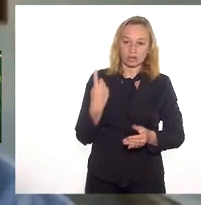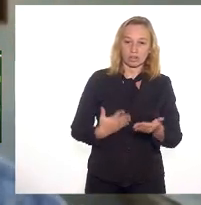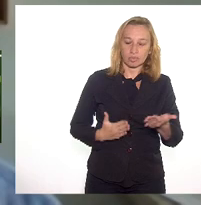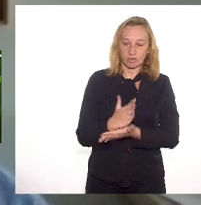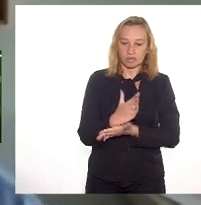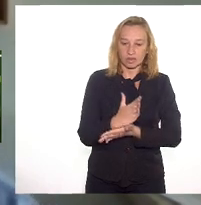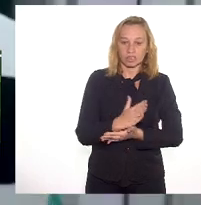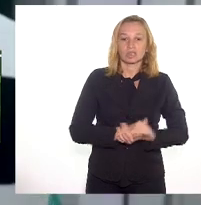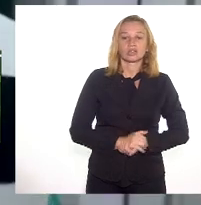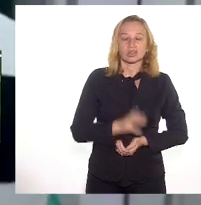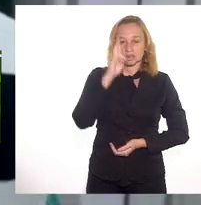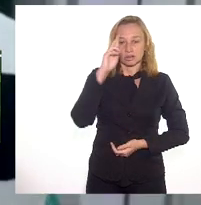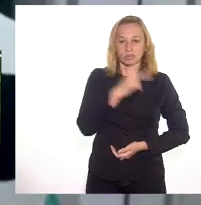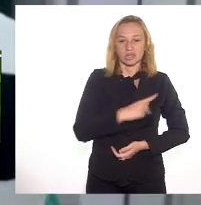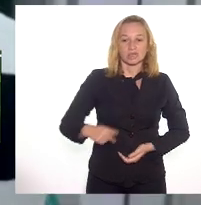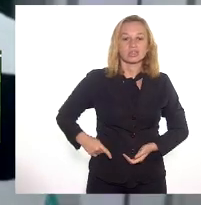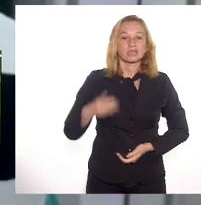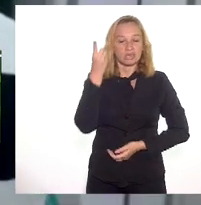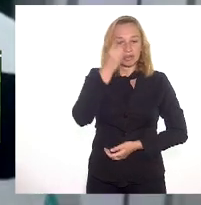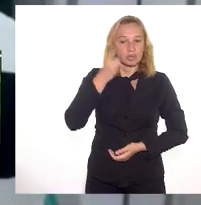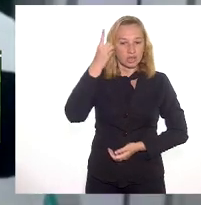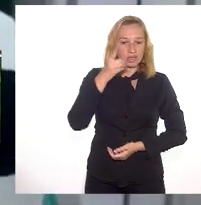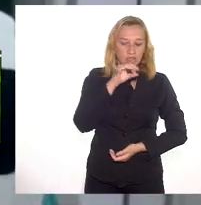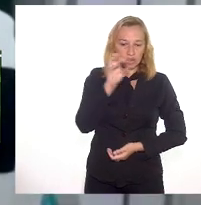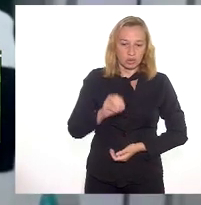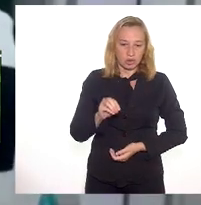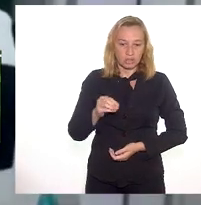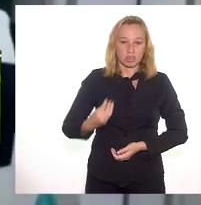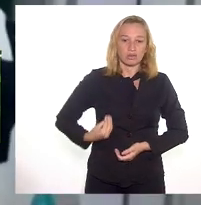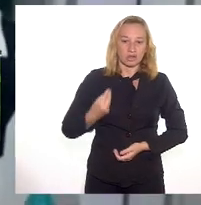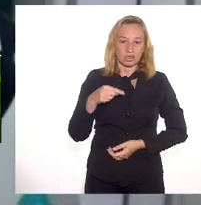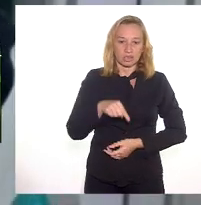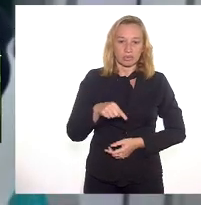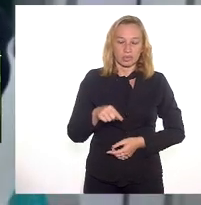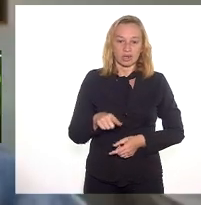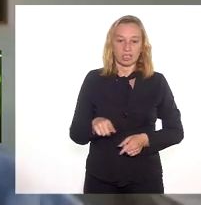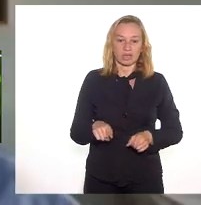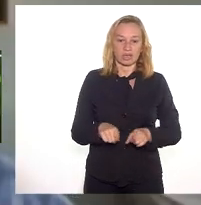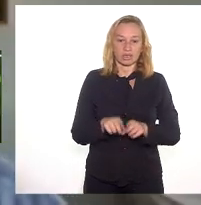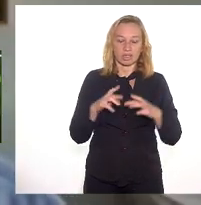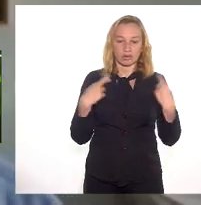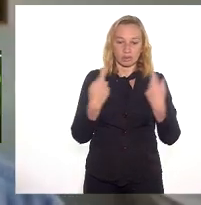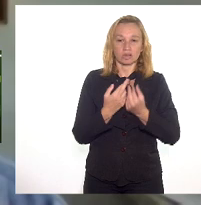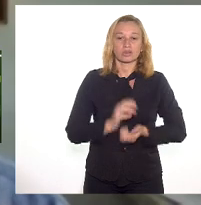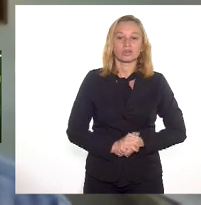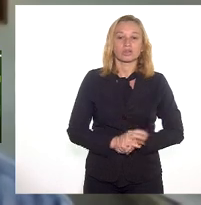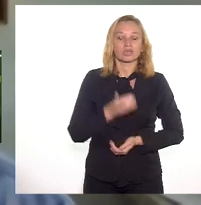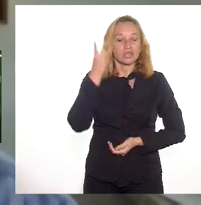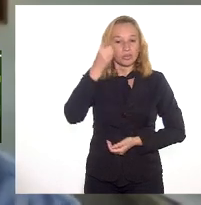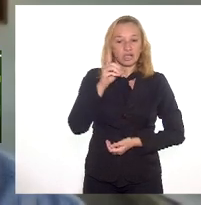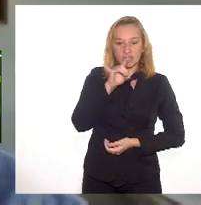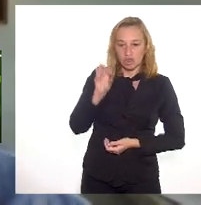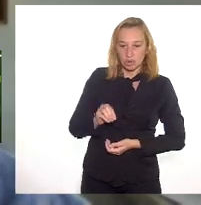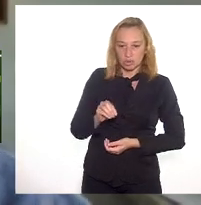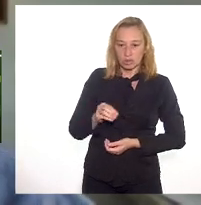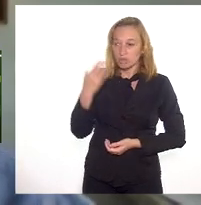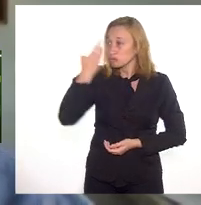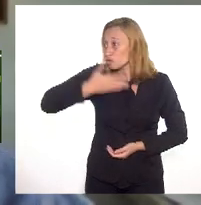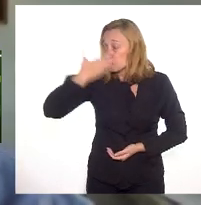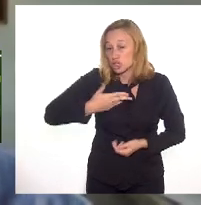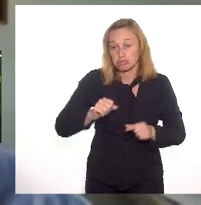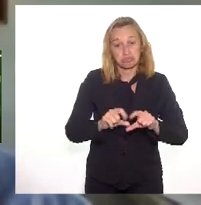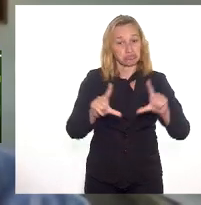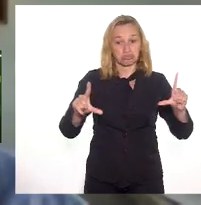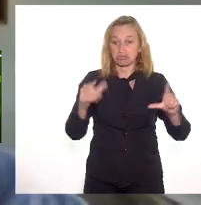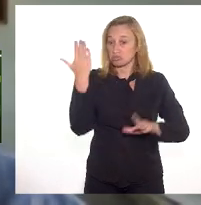aprovado. Presidente, o deputado Dionísio Lins está presente na sessão. Deputado Dionísio Lins, eu não vi o deputado